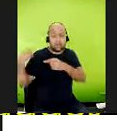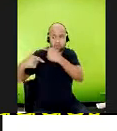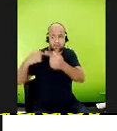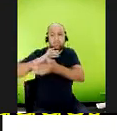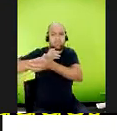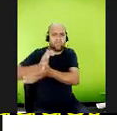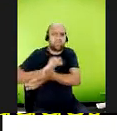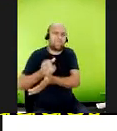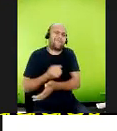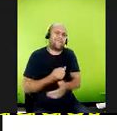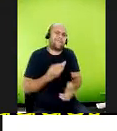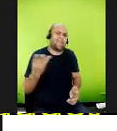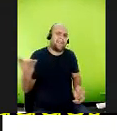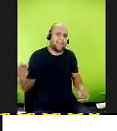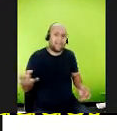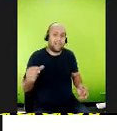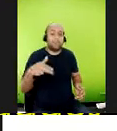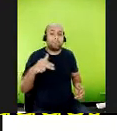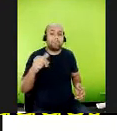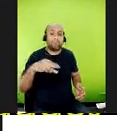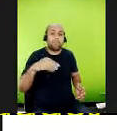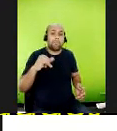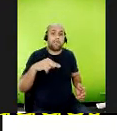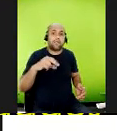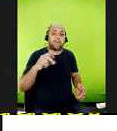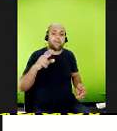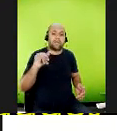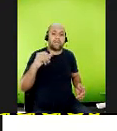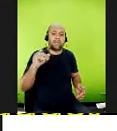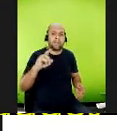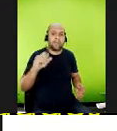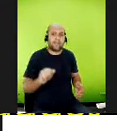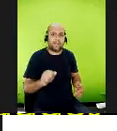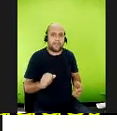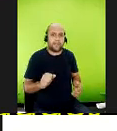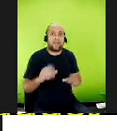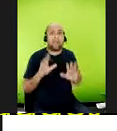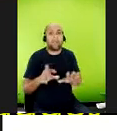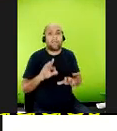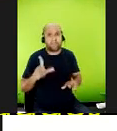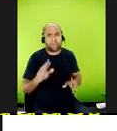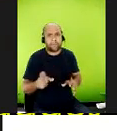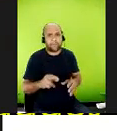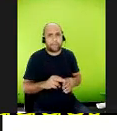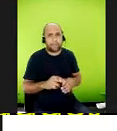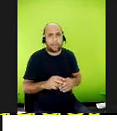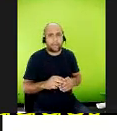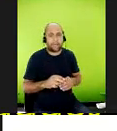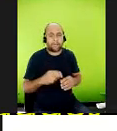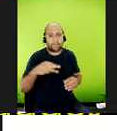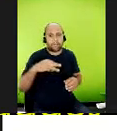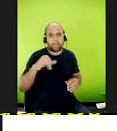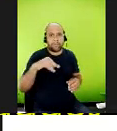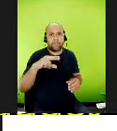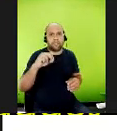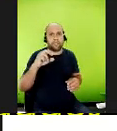minorizada ele é tratada como se fosse menor em número e importância mas não é mas ela é menorizado então você